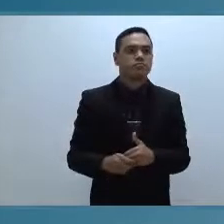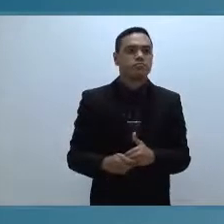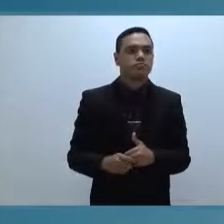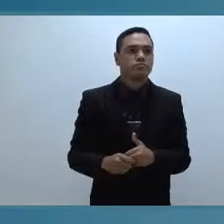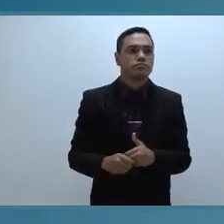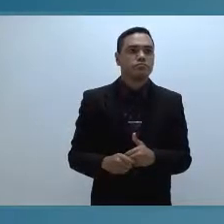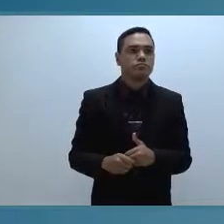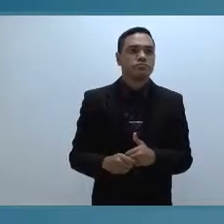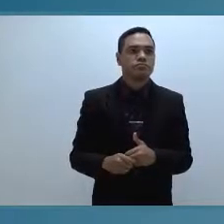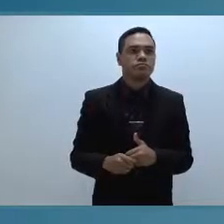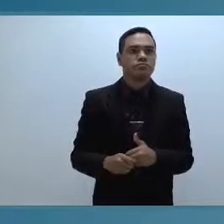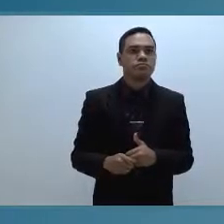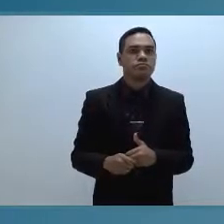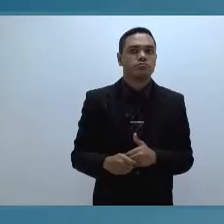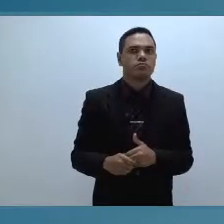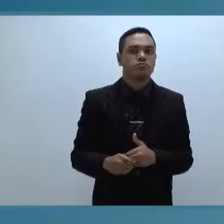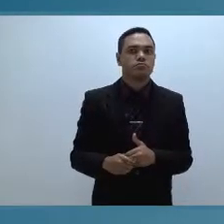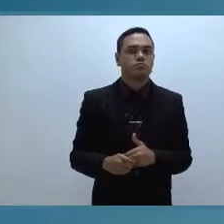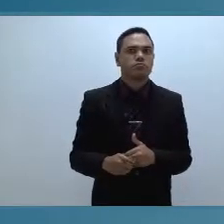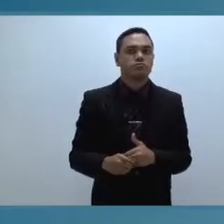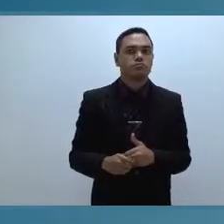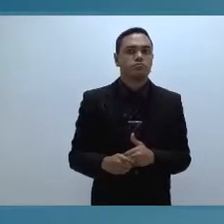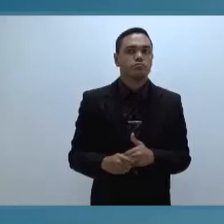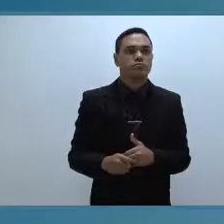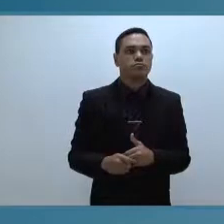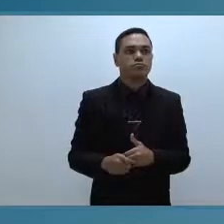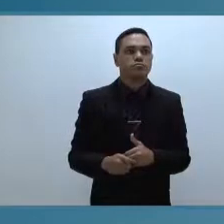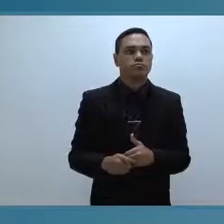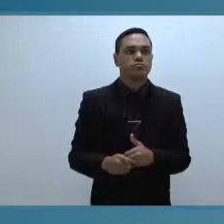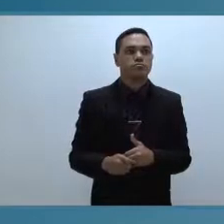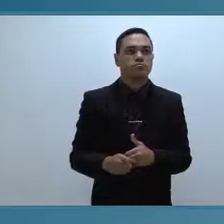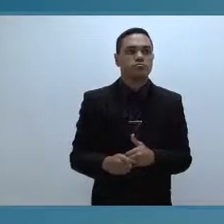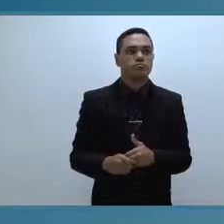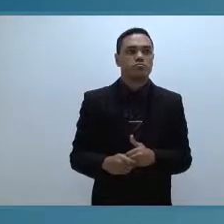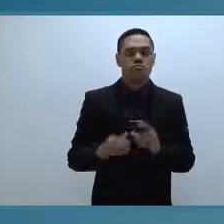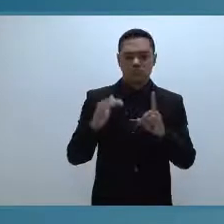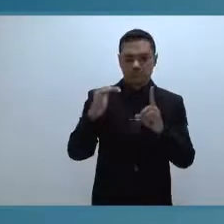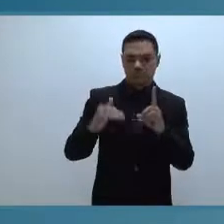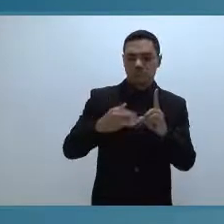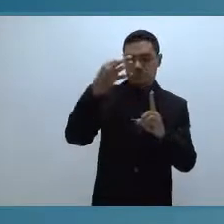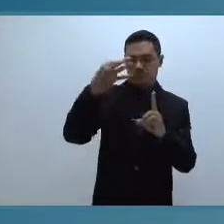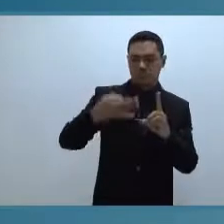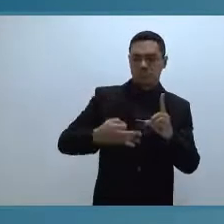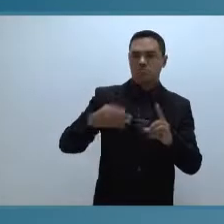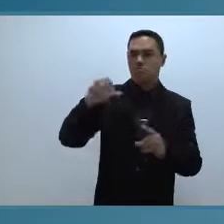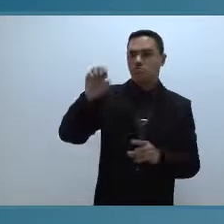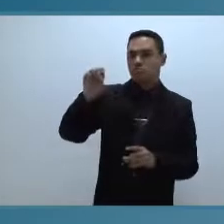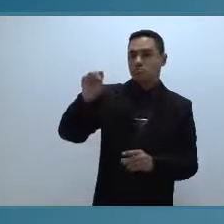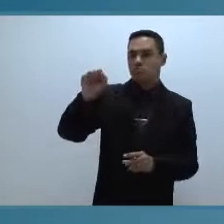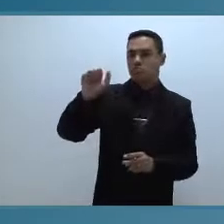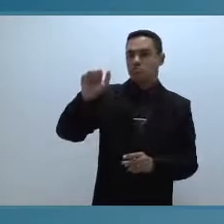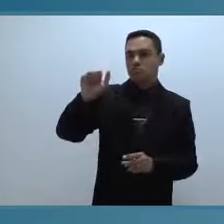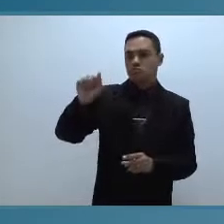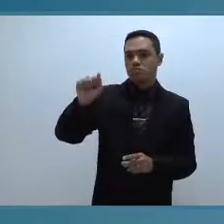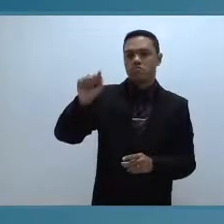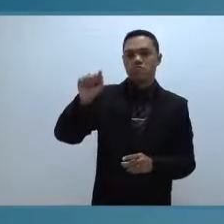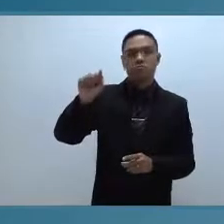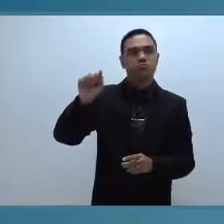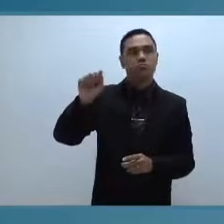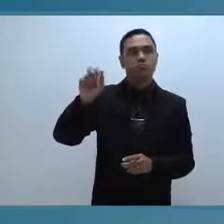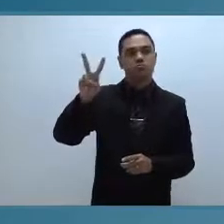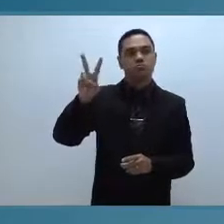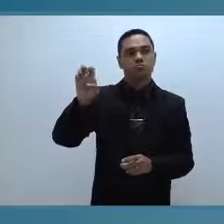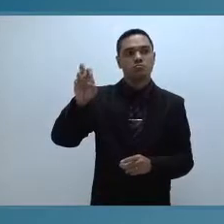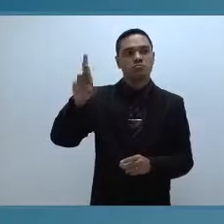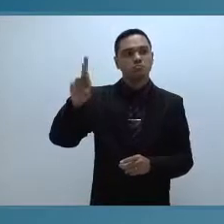Fernando, desembargador Constantino, desembargadora Saavedra, levou a divergência e vai pelo deferimento.